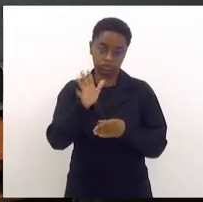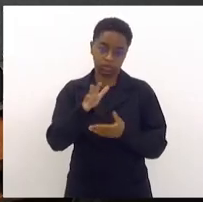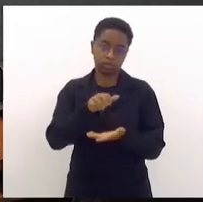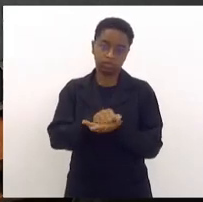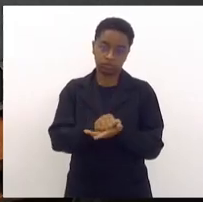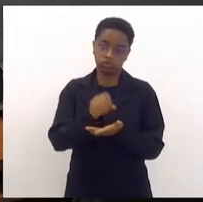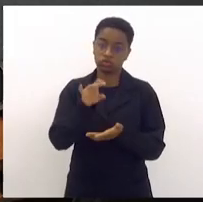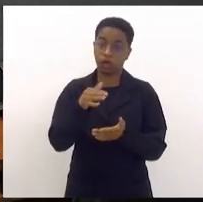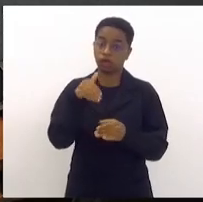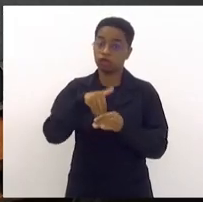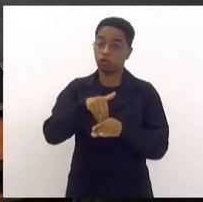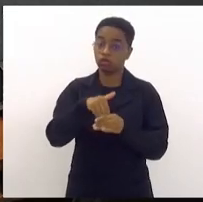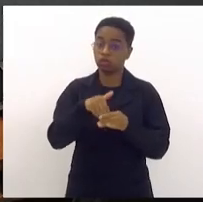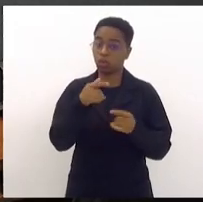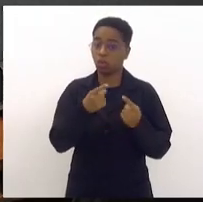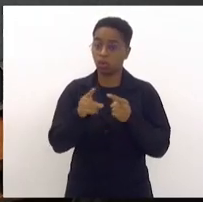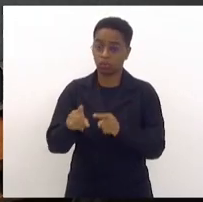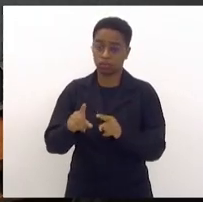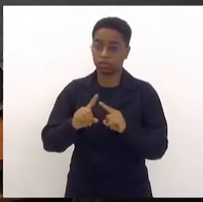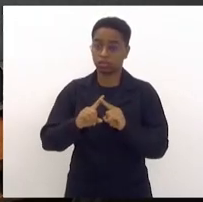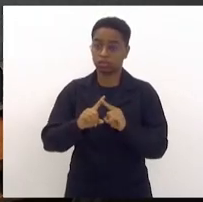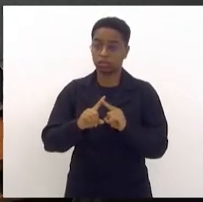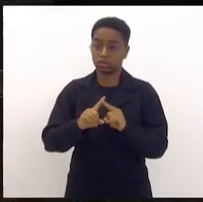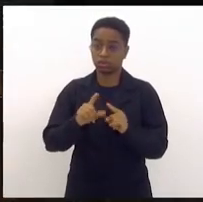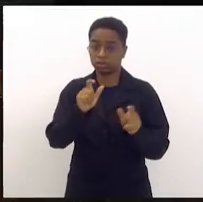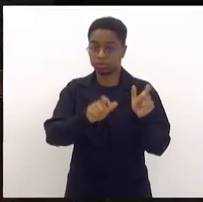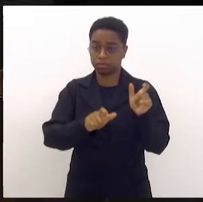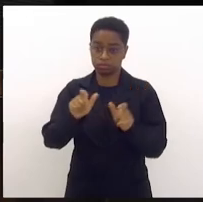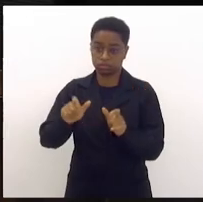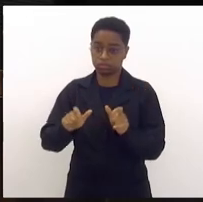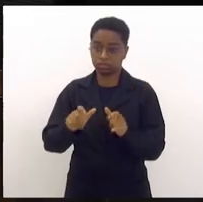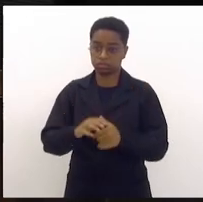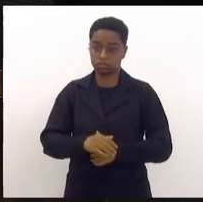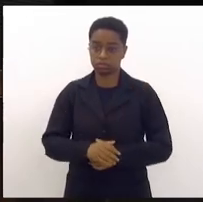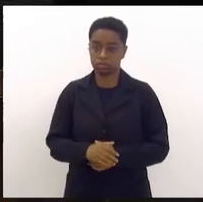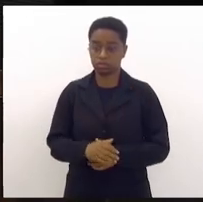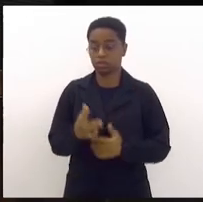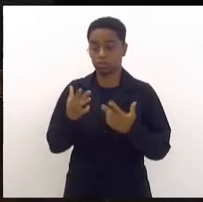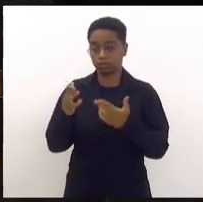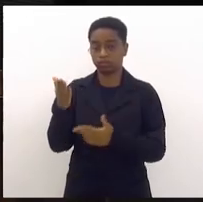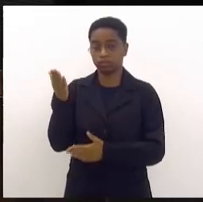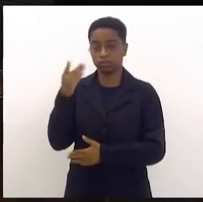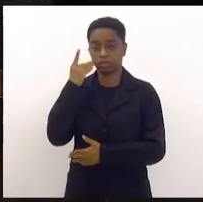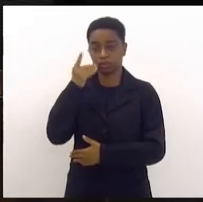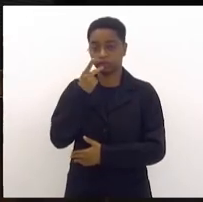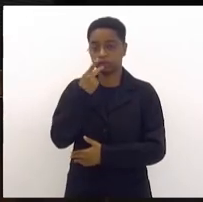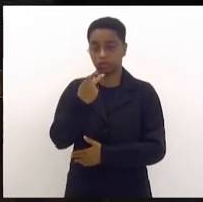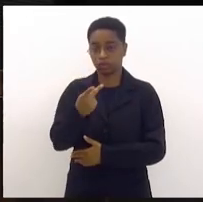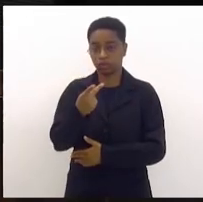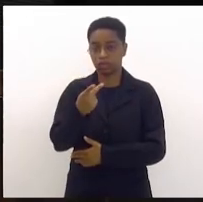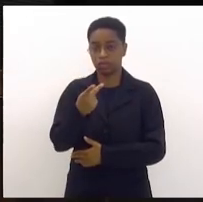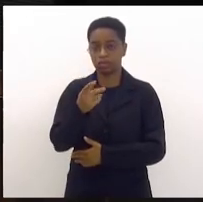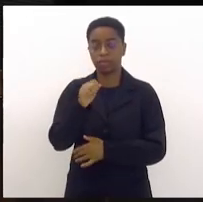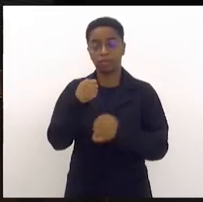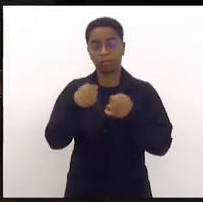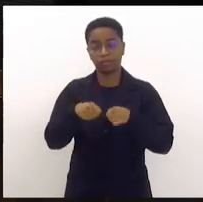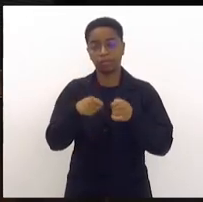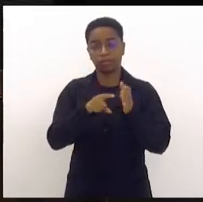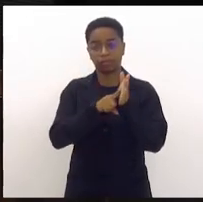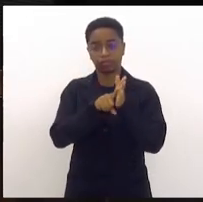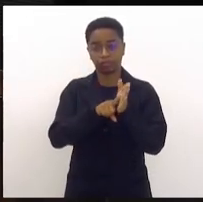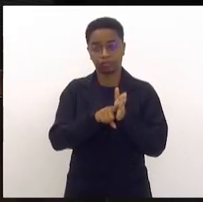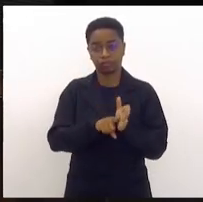consignando os votos contrários, né? De quem. É o que a deputada Lucinha colocou. É fazer-se um levantamento